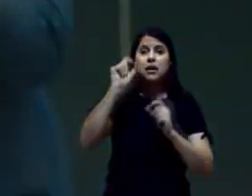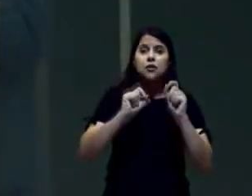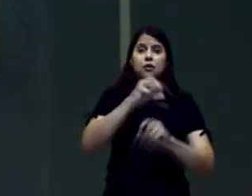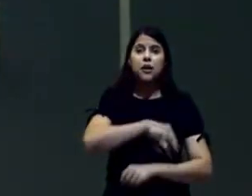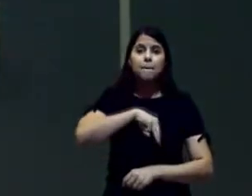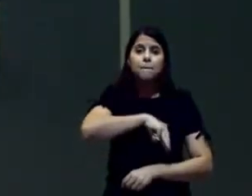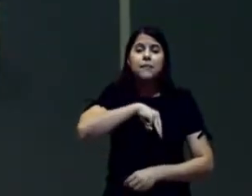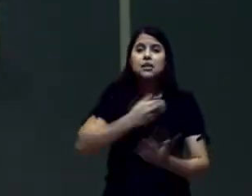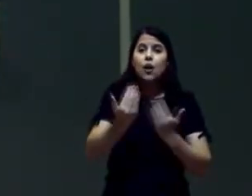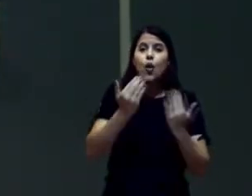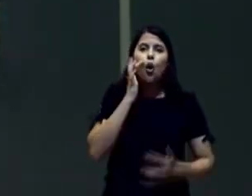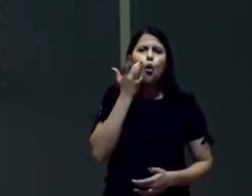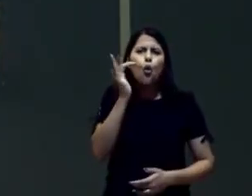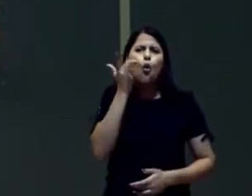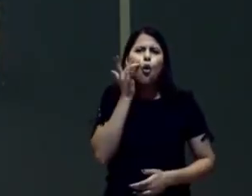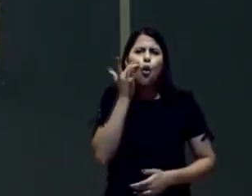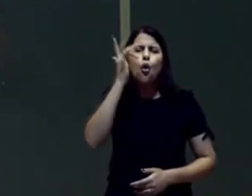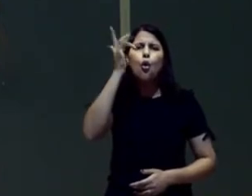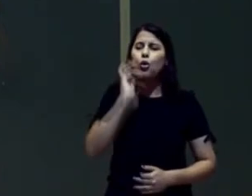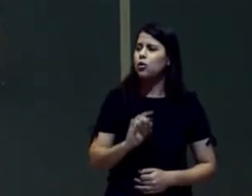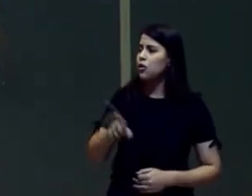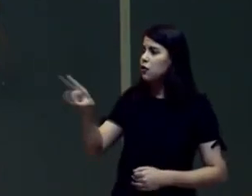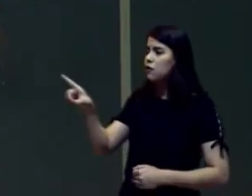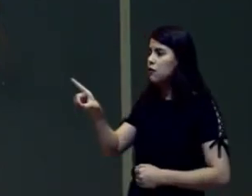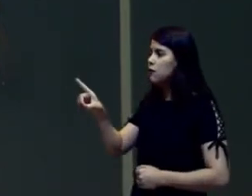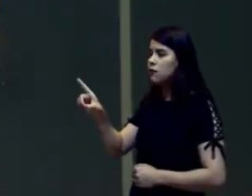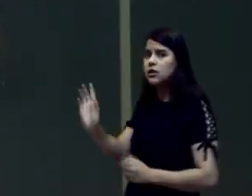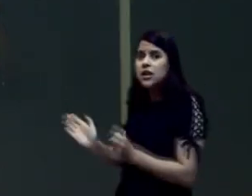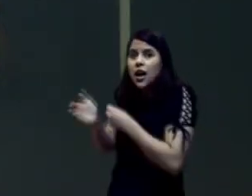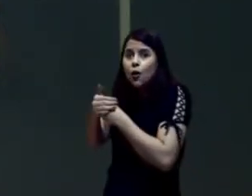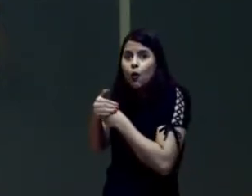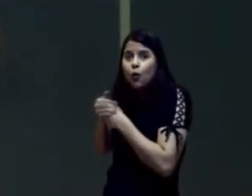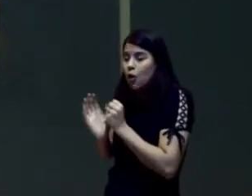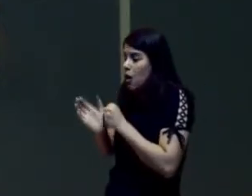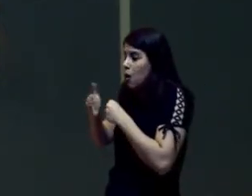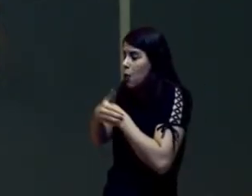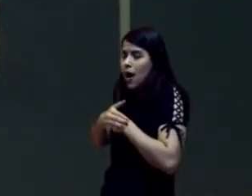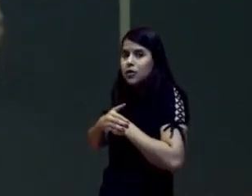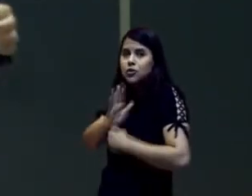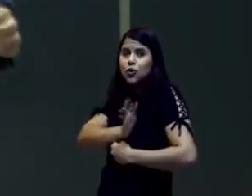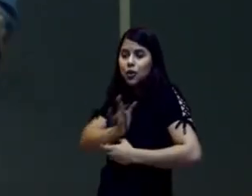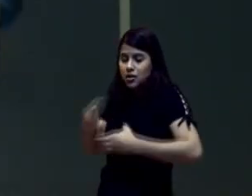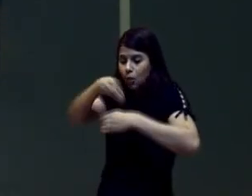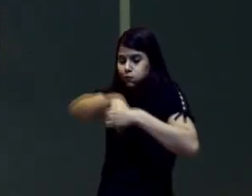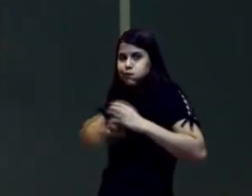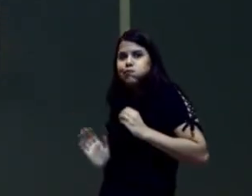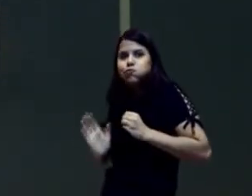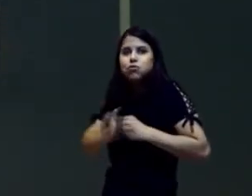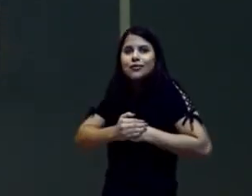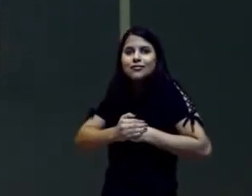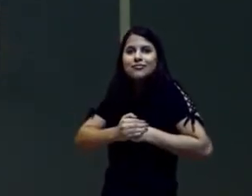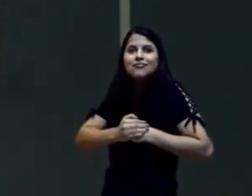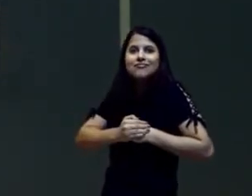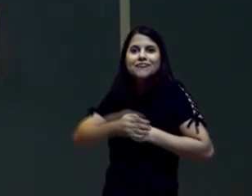um tesouro, guarde bem, preserve isso dentro do seu coração, Timóteo.